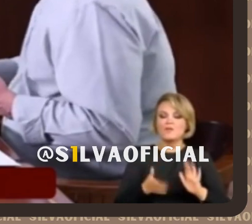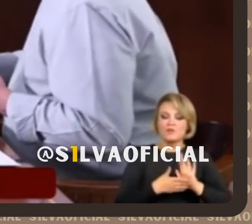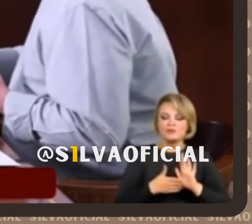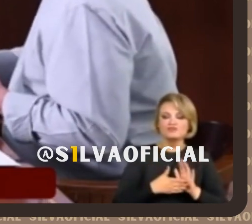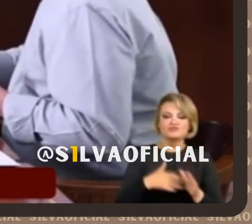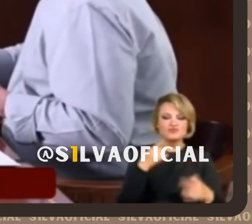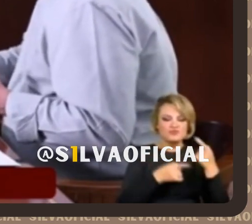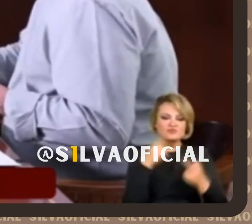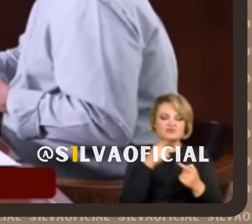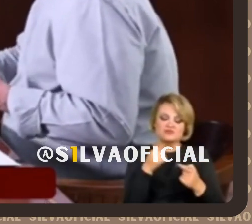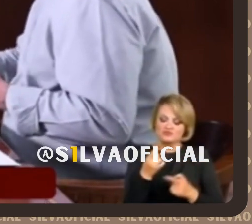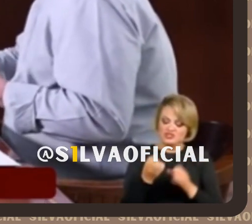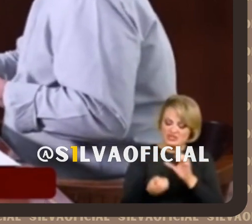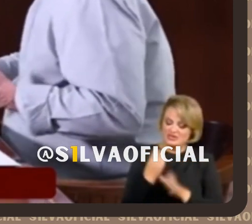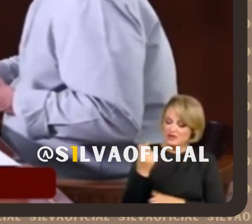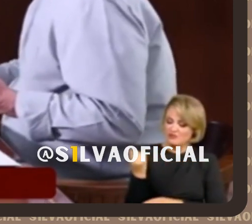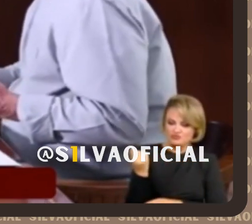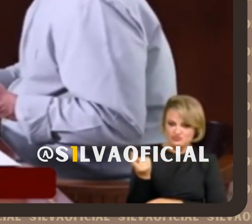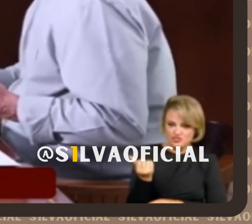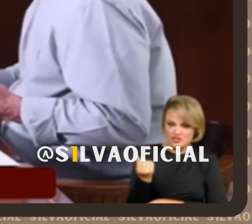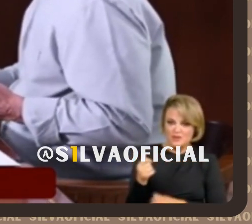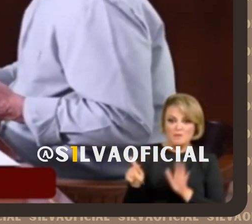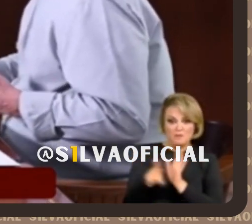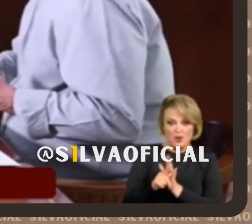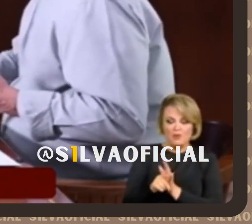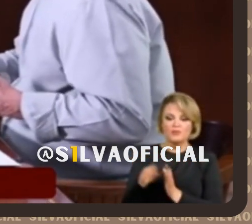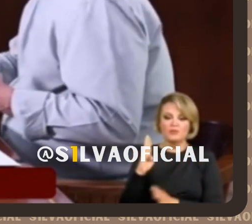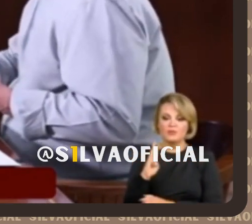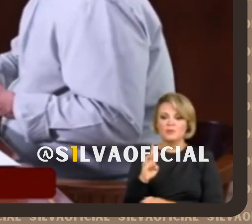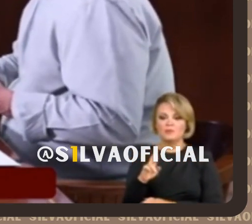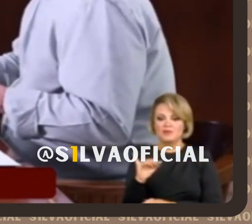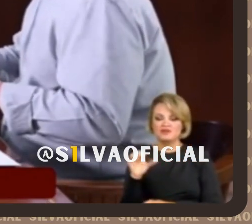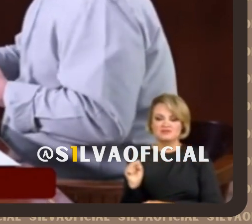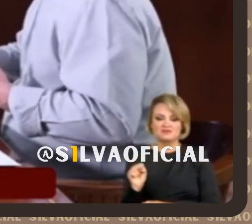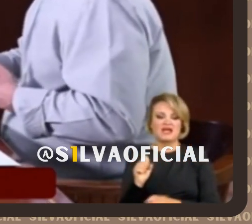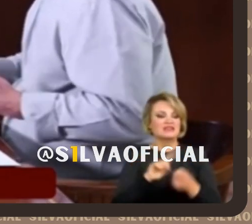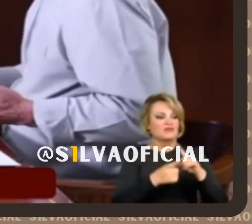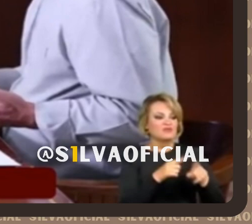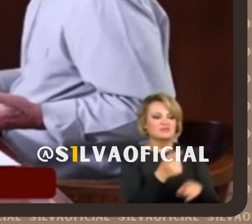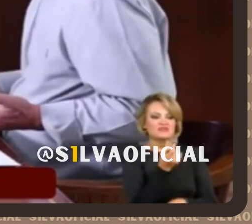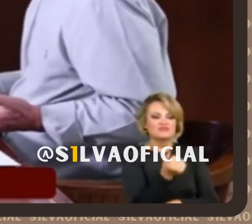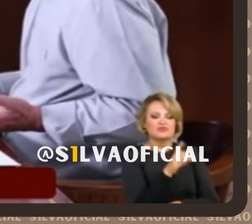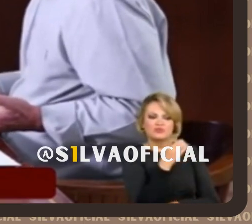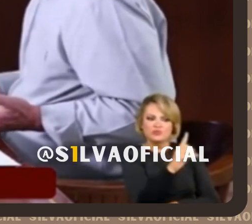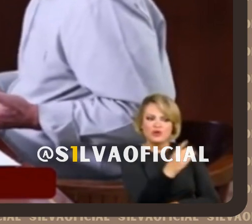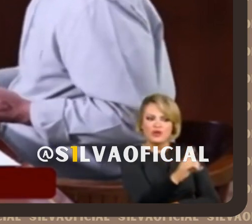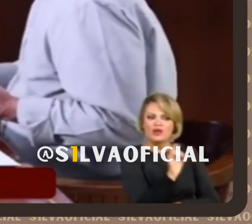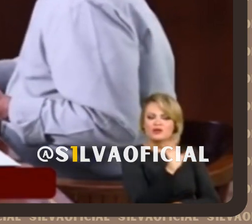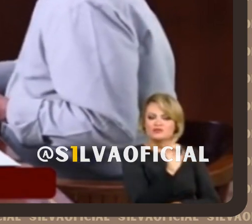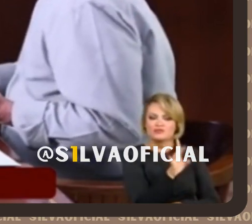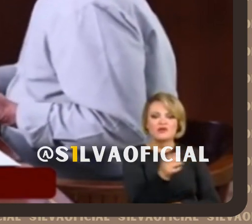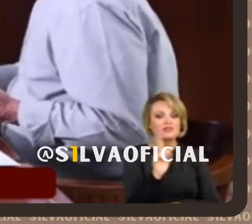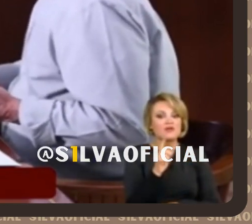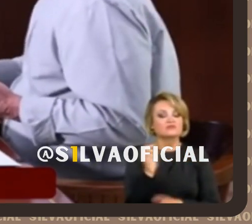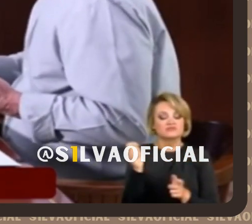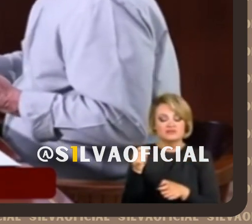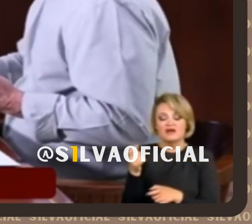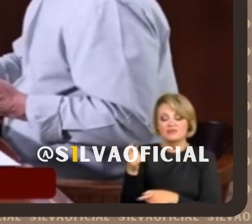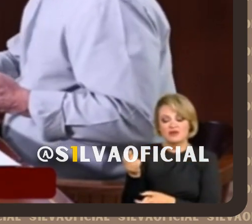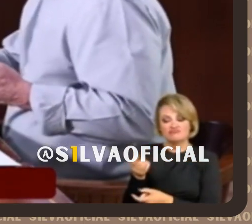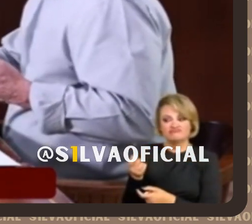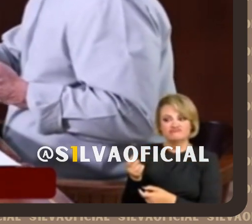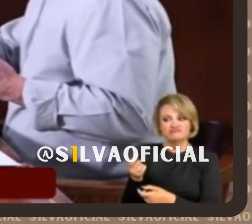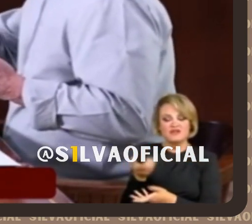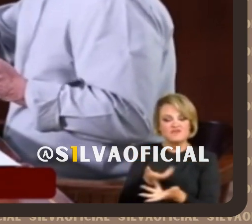entre nós, porque a gente não precisa ficar negociando com o dólar. A gente pode negociar nas moedas nossas mesmo. Não tem nenhum problema, nós temos